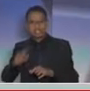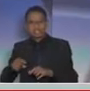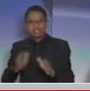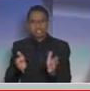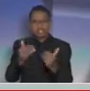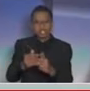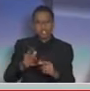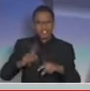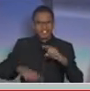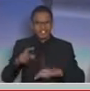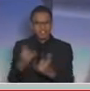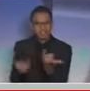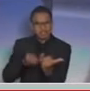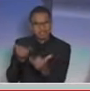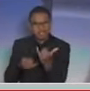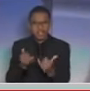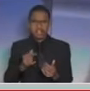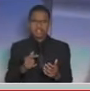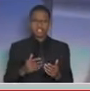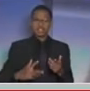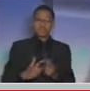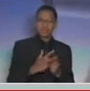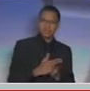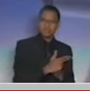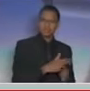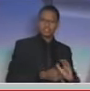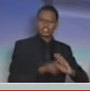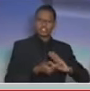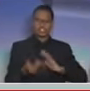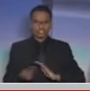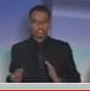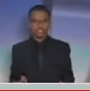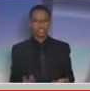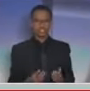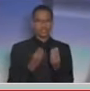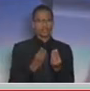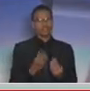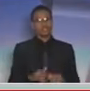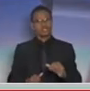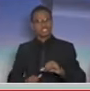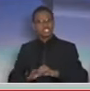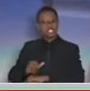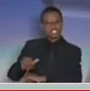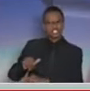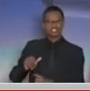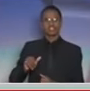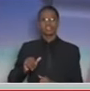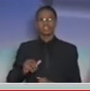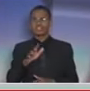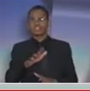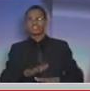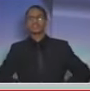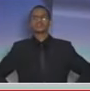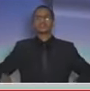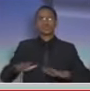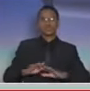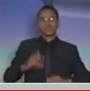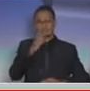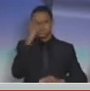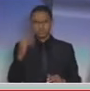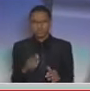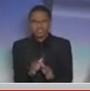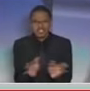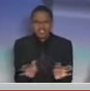desmonta a cidade de São Paulo, né? Comete uma traição contra quem o elegeu, que foram os mais pobres, os